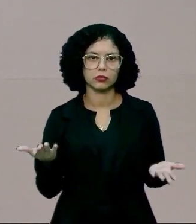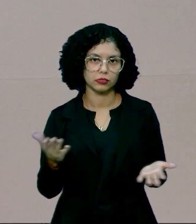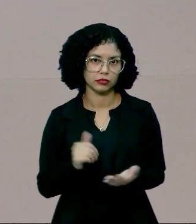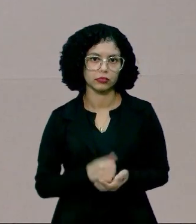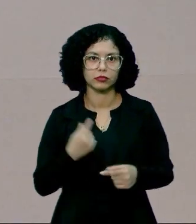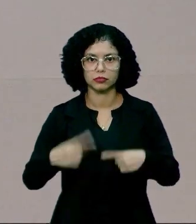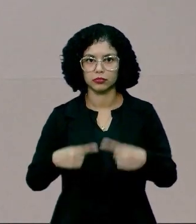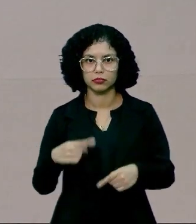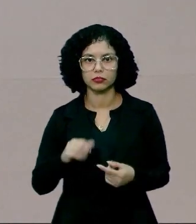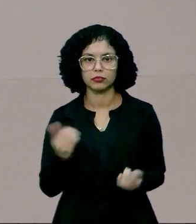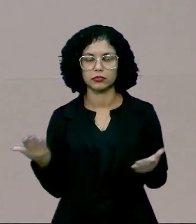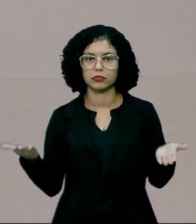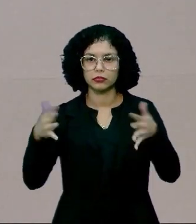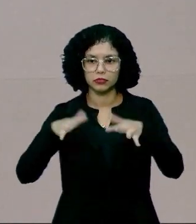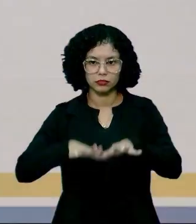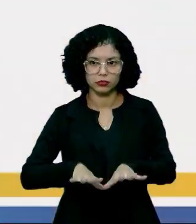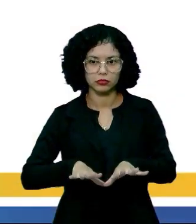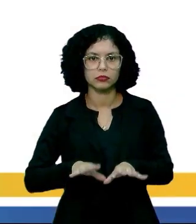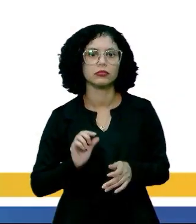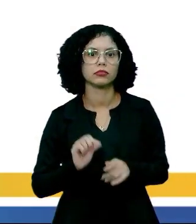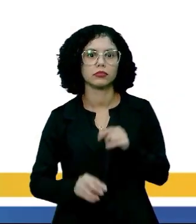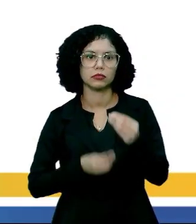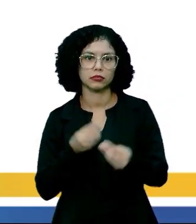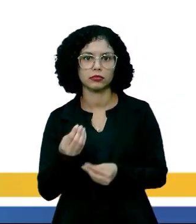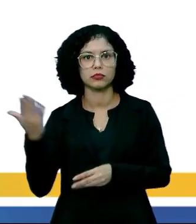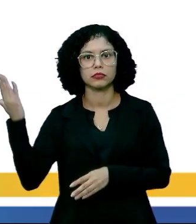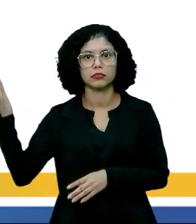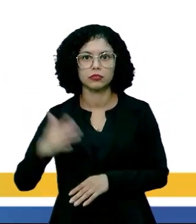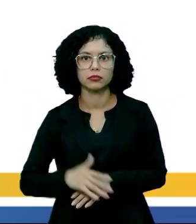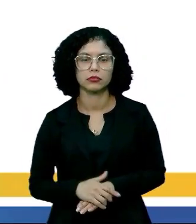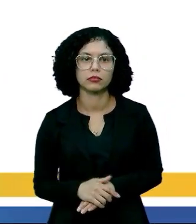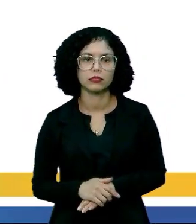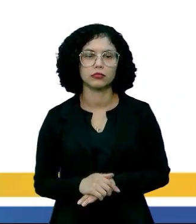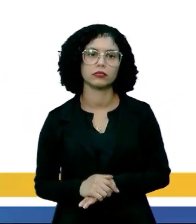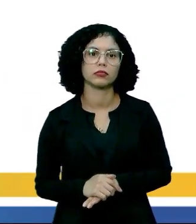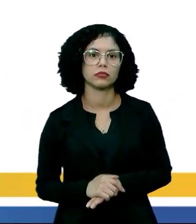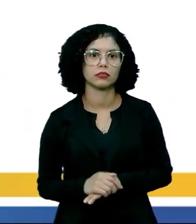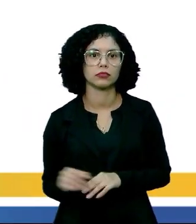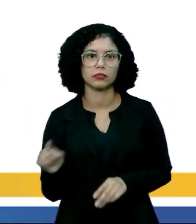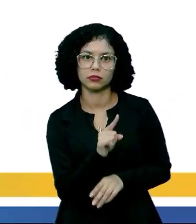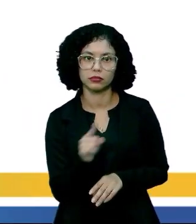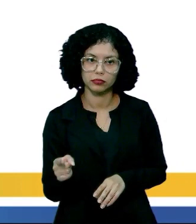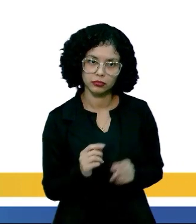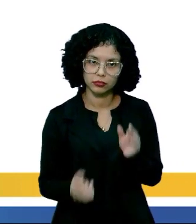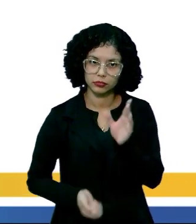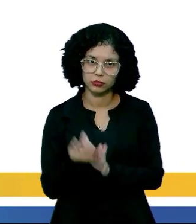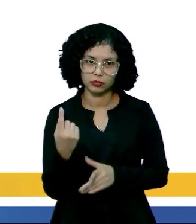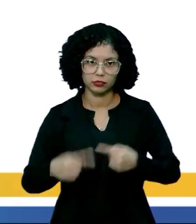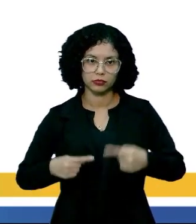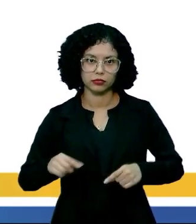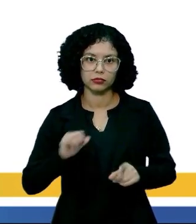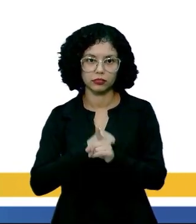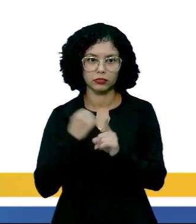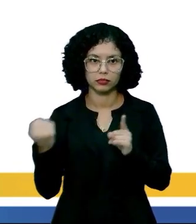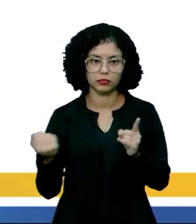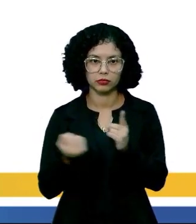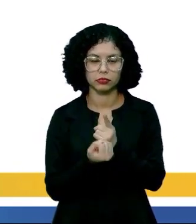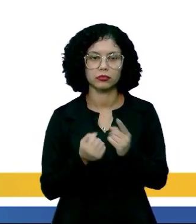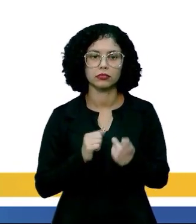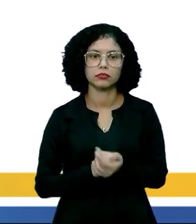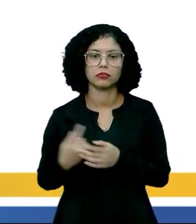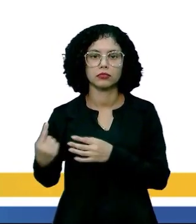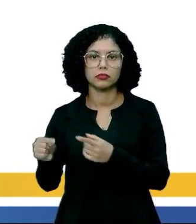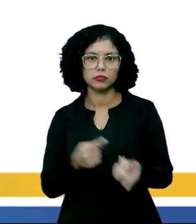assistência, nenhuma política de inclusão foi elaborada, como você pode ver aqui. A não criação de políticas de integração social